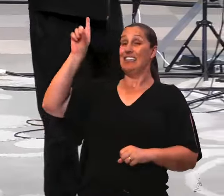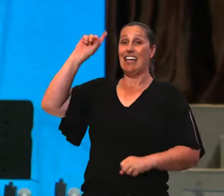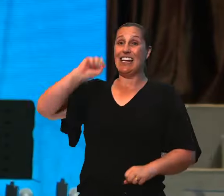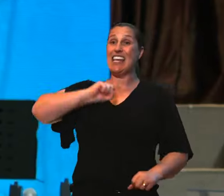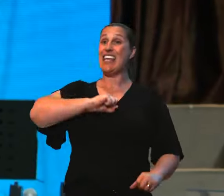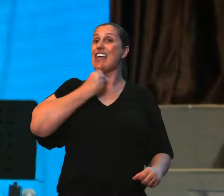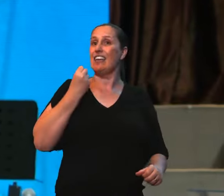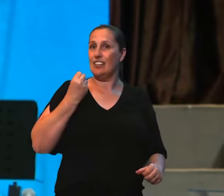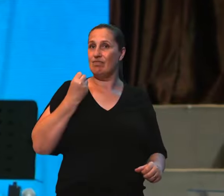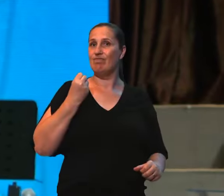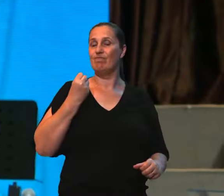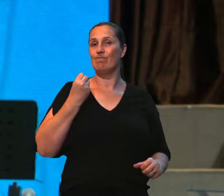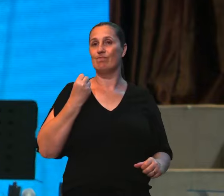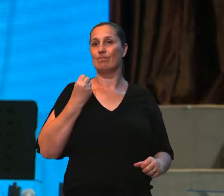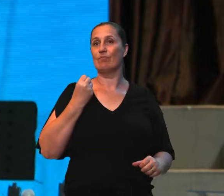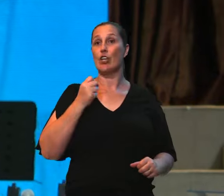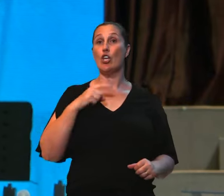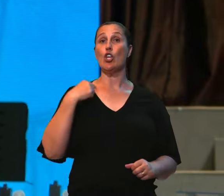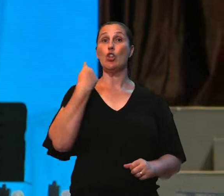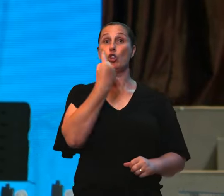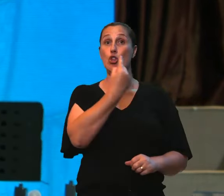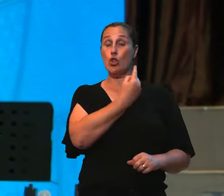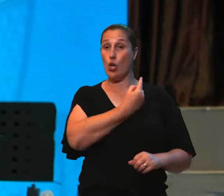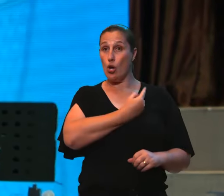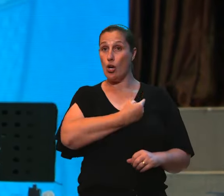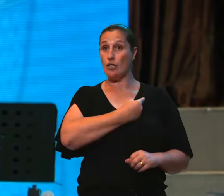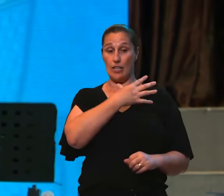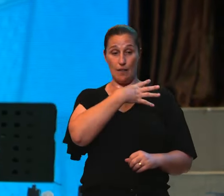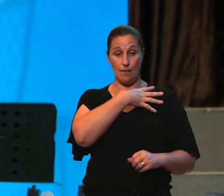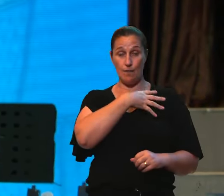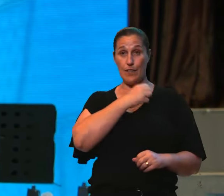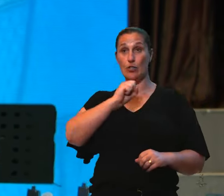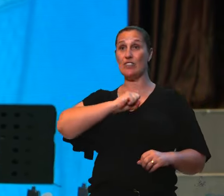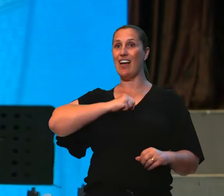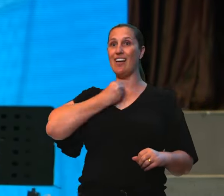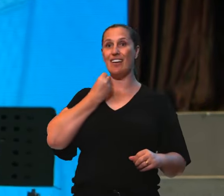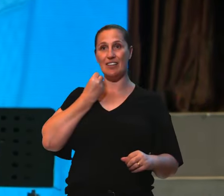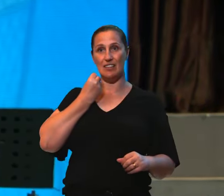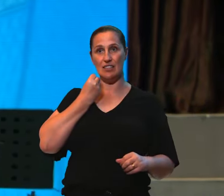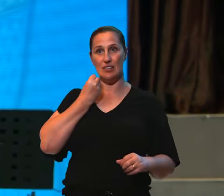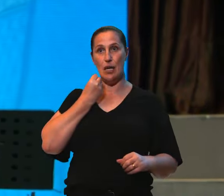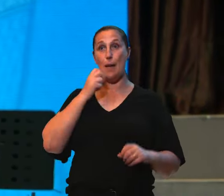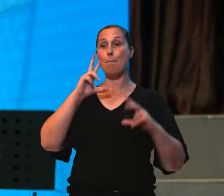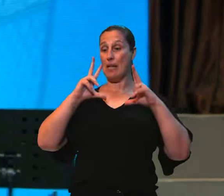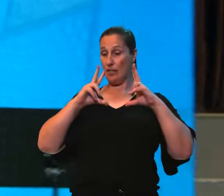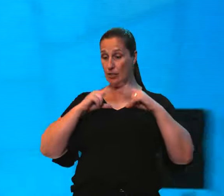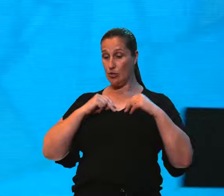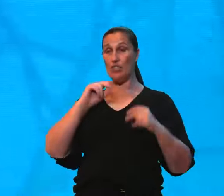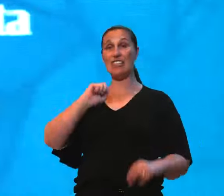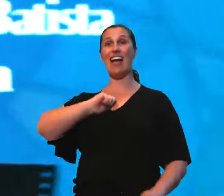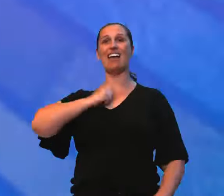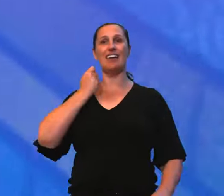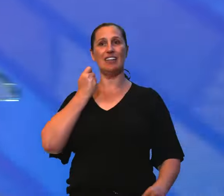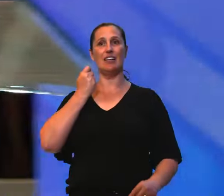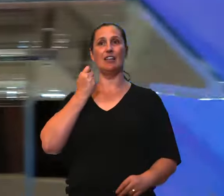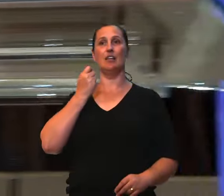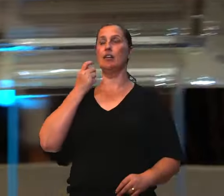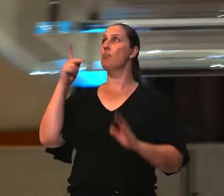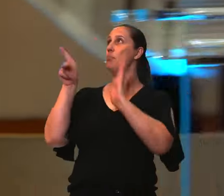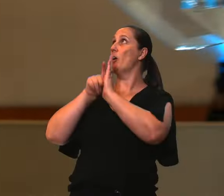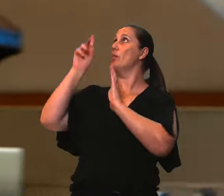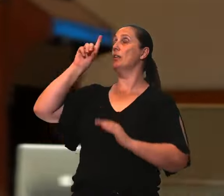a Bíblia diz em Efésio que nós éramos filhos da Ira merecedores da Ira Divina tem pessoas que falam deus é